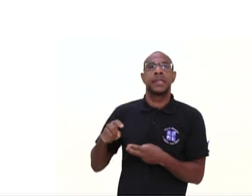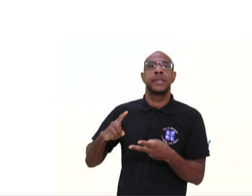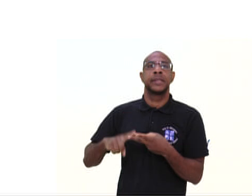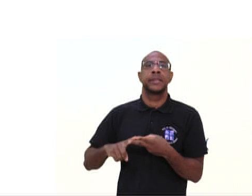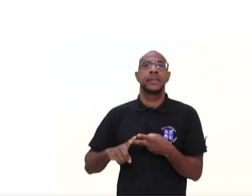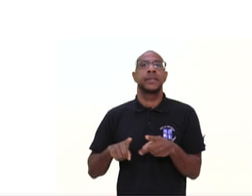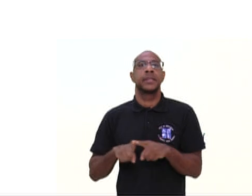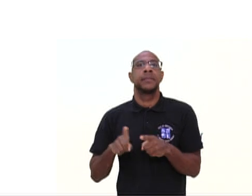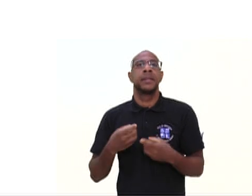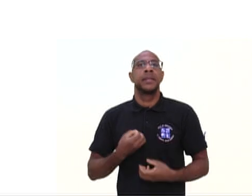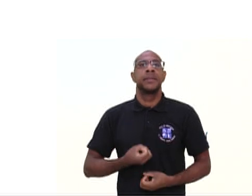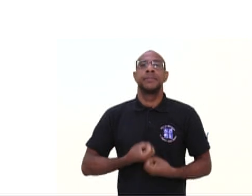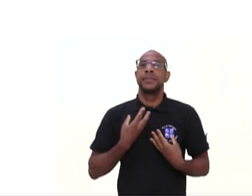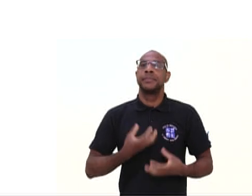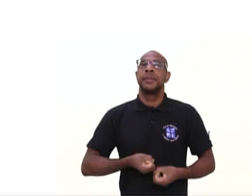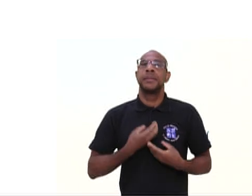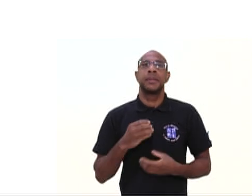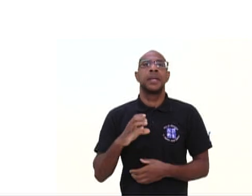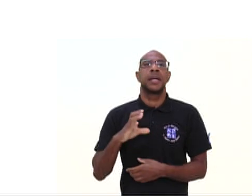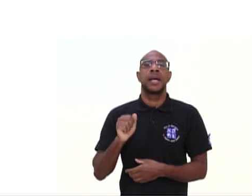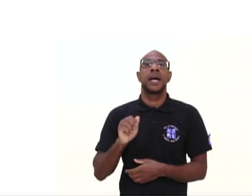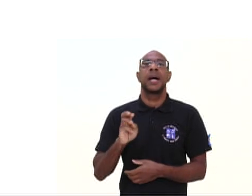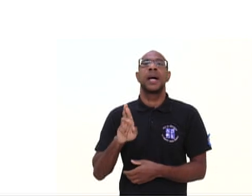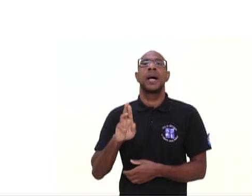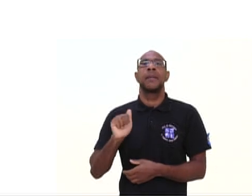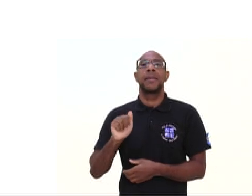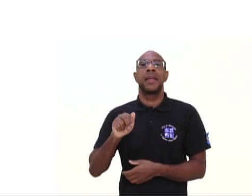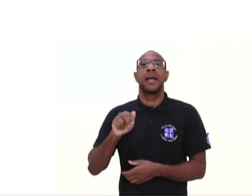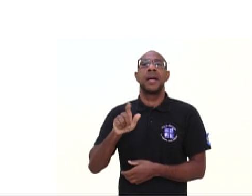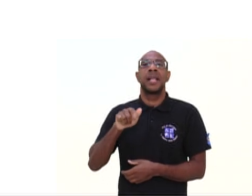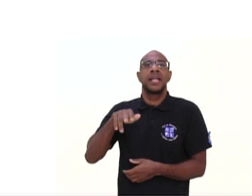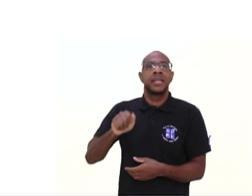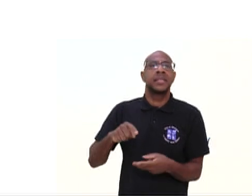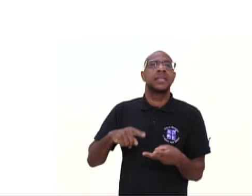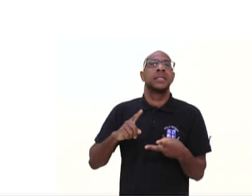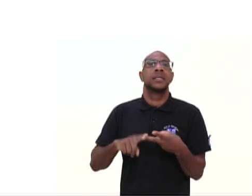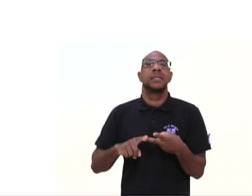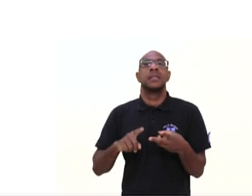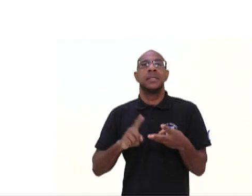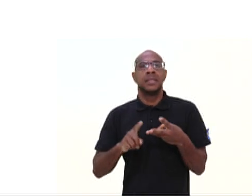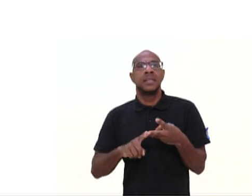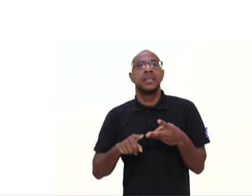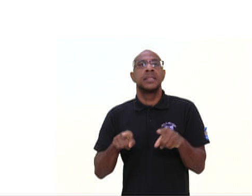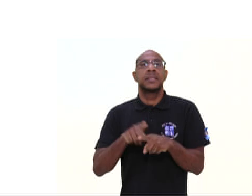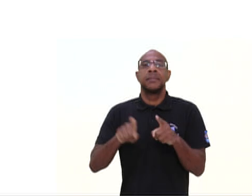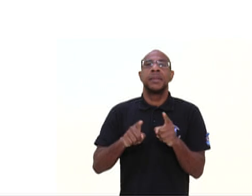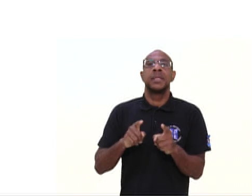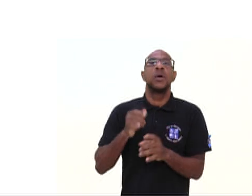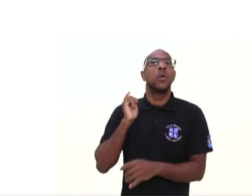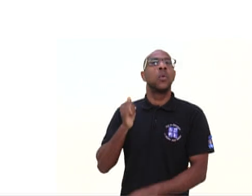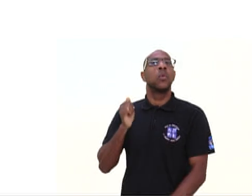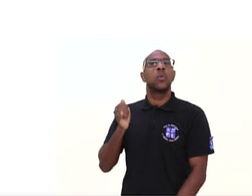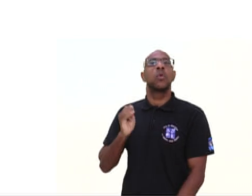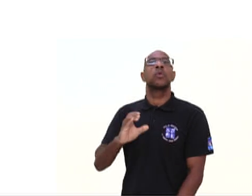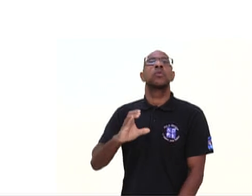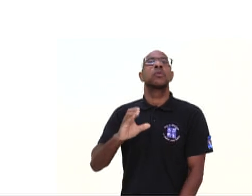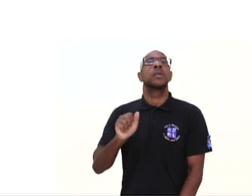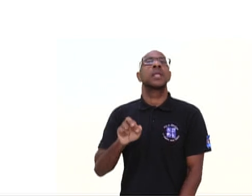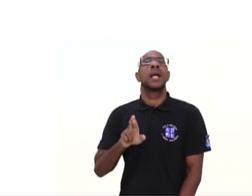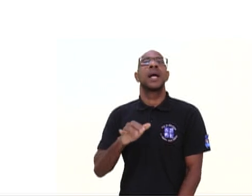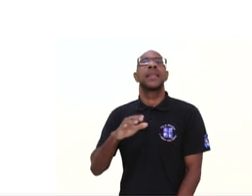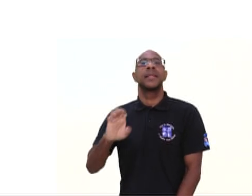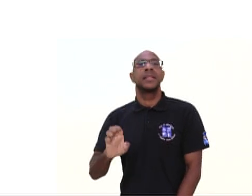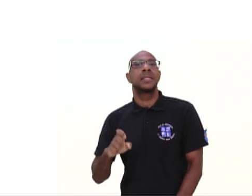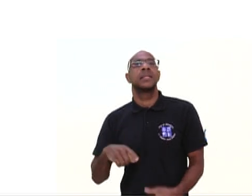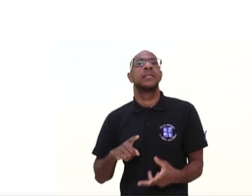poesia cabralina, engenhosa e bem talhada, retomamos o conto clariciano, epifânico e com fluxo de consciência